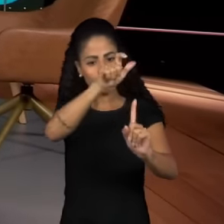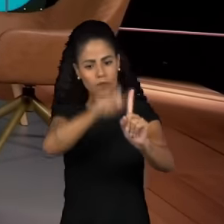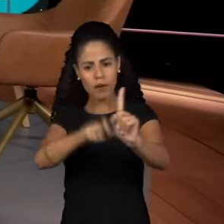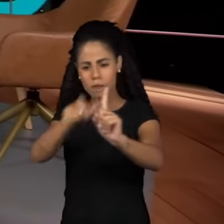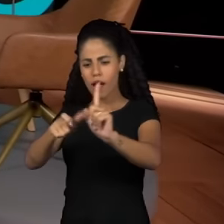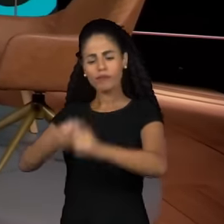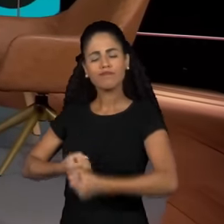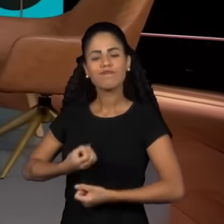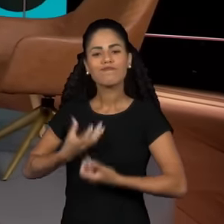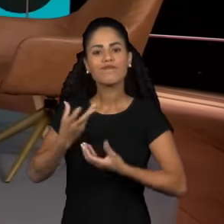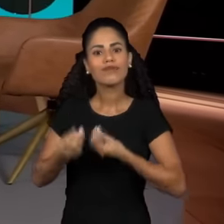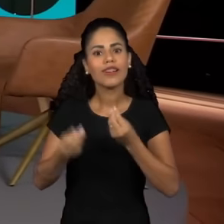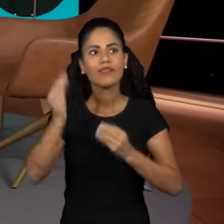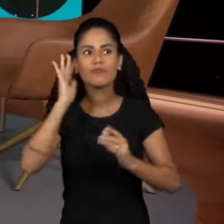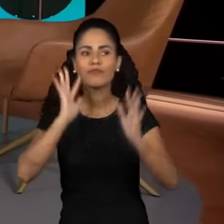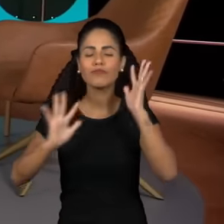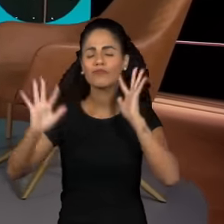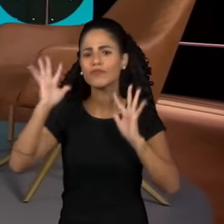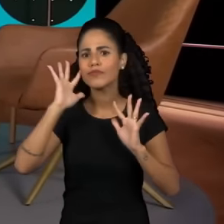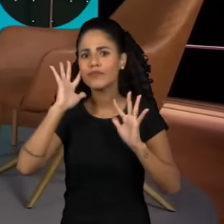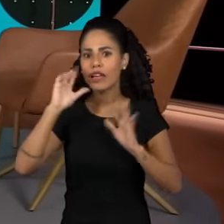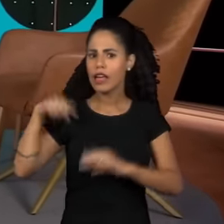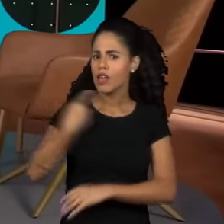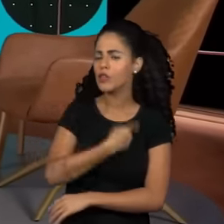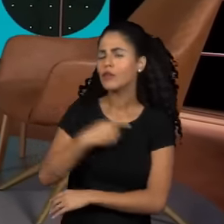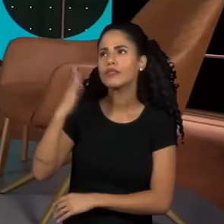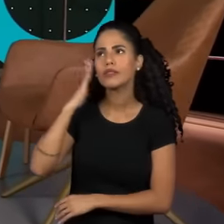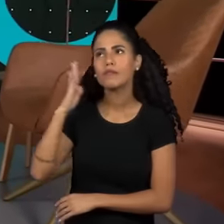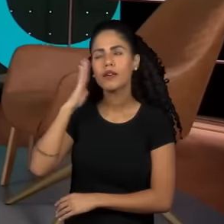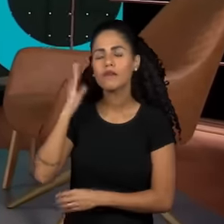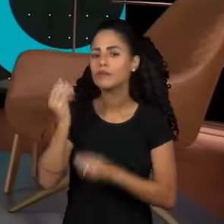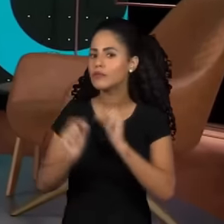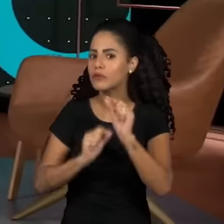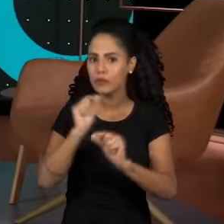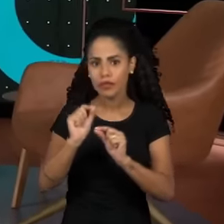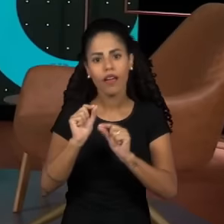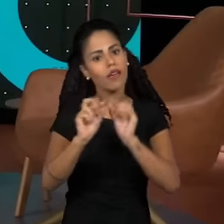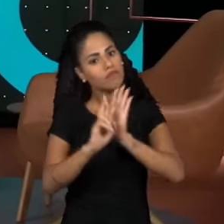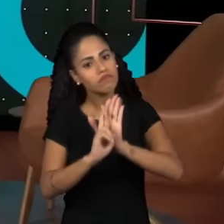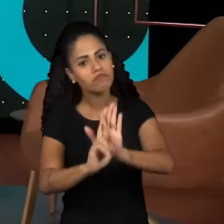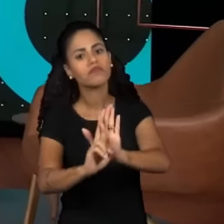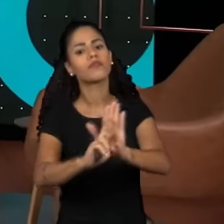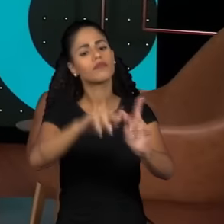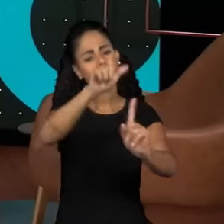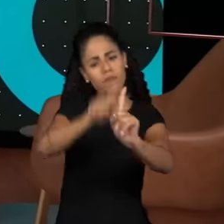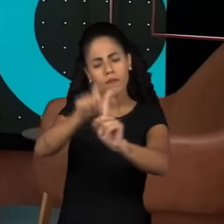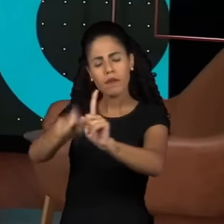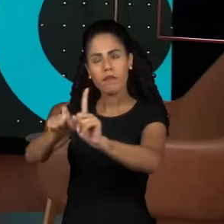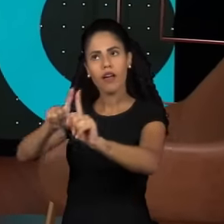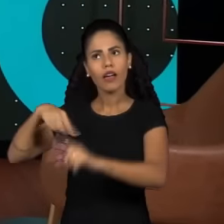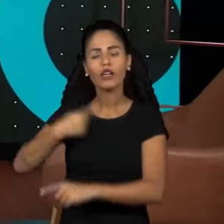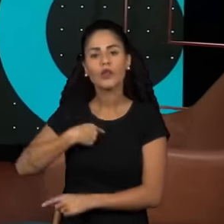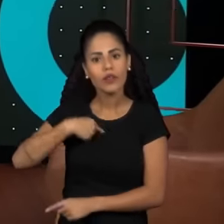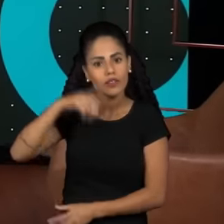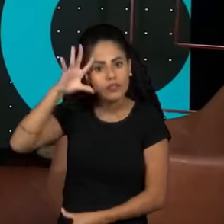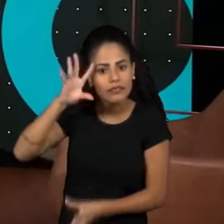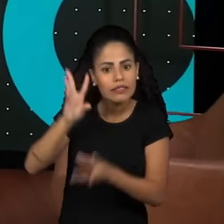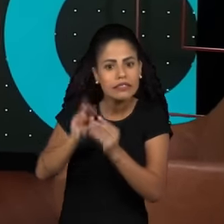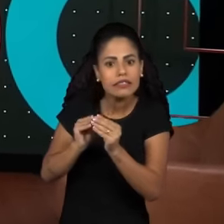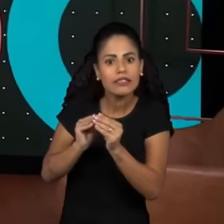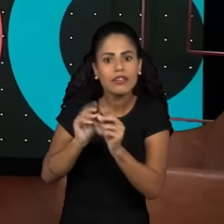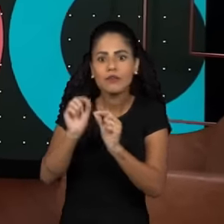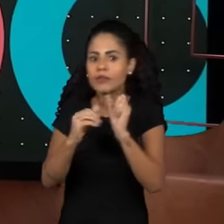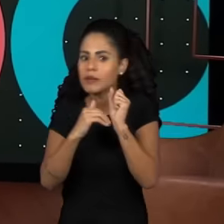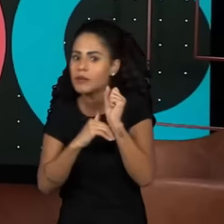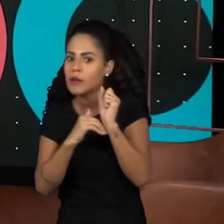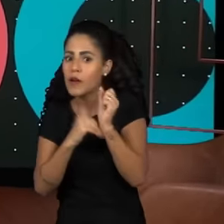nos contar uma fábula, que sabemos que é apenas uma representação, mas todos nós acreditamos. É um mistério